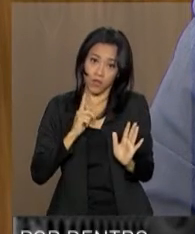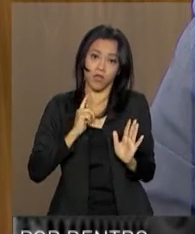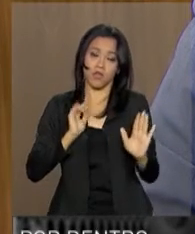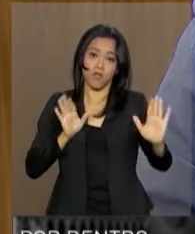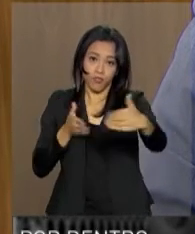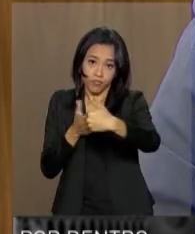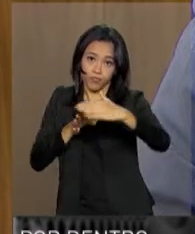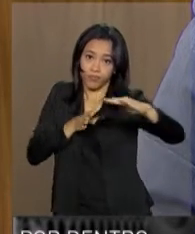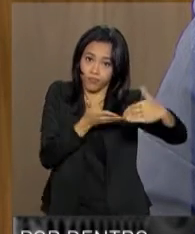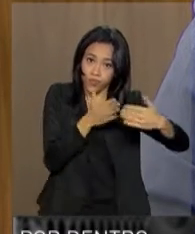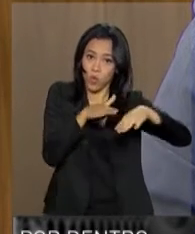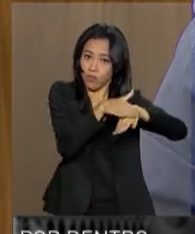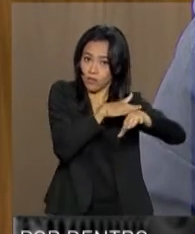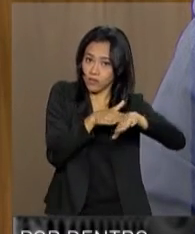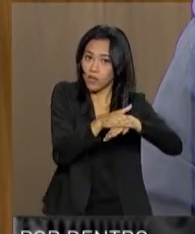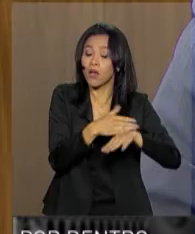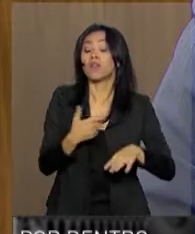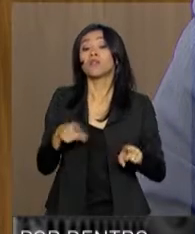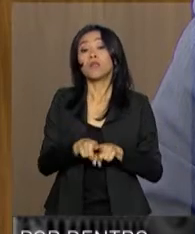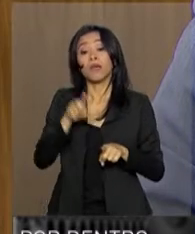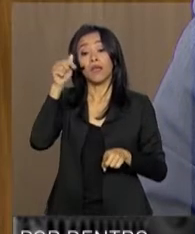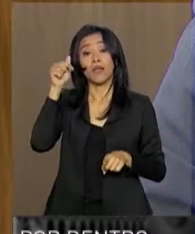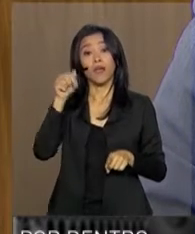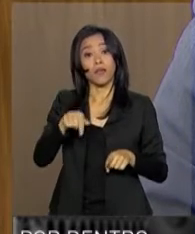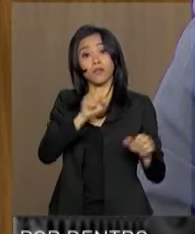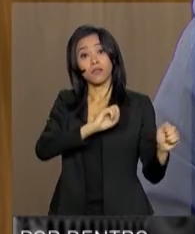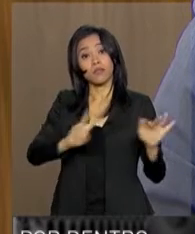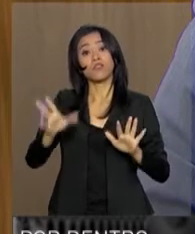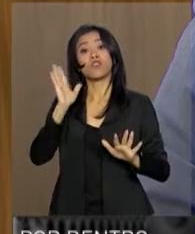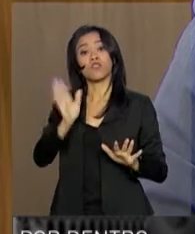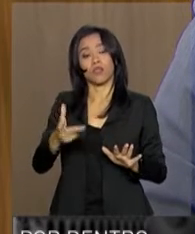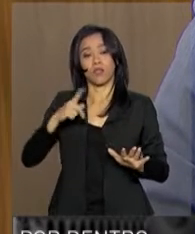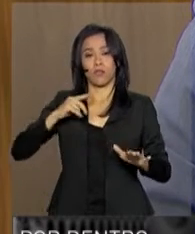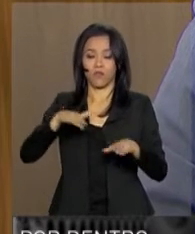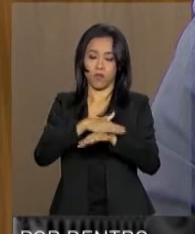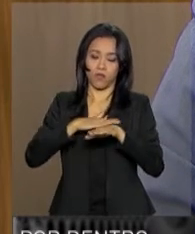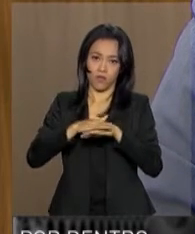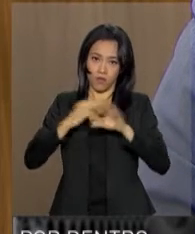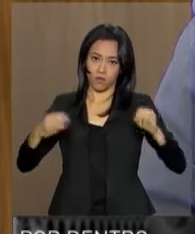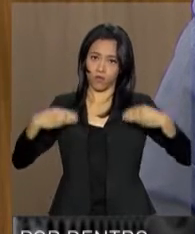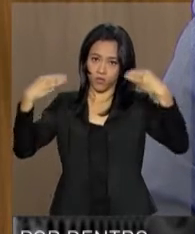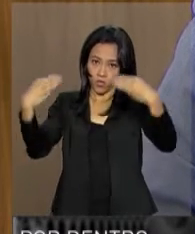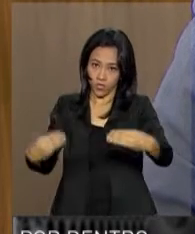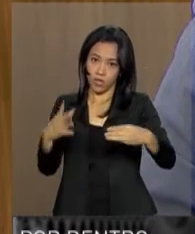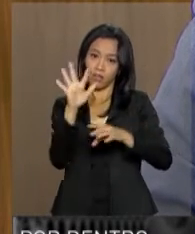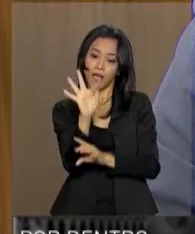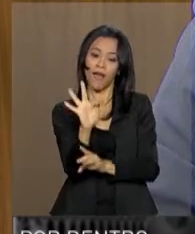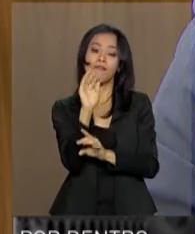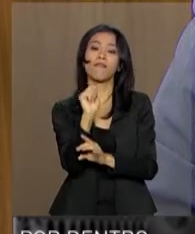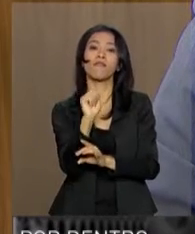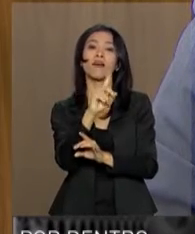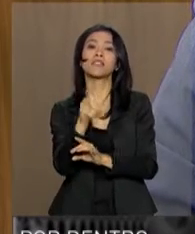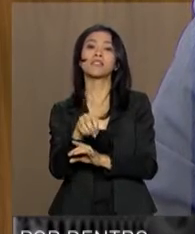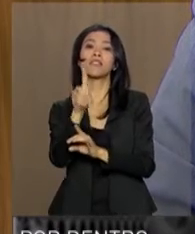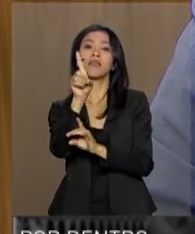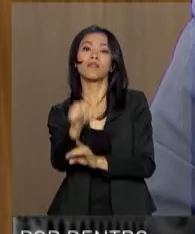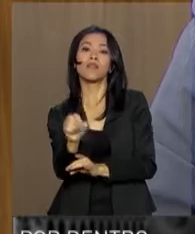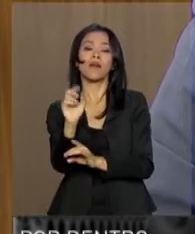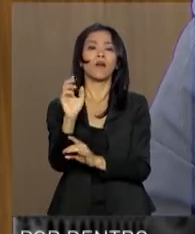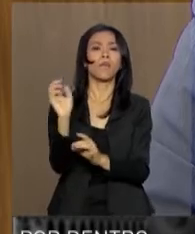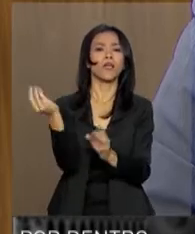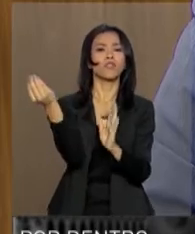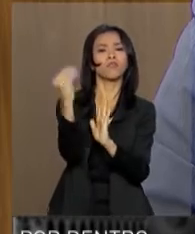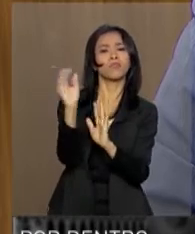no ministério do da fazenda com o ministro mário um para poder traçar rumos e estratégias para que essas reformas algumas